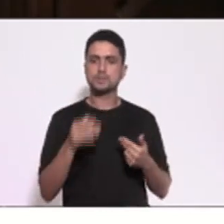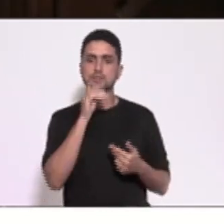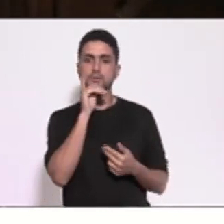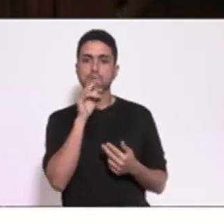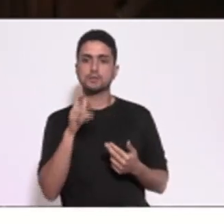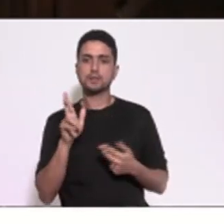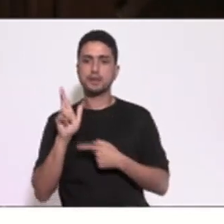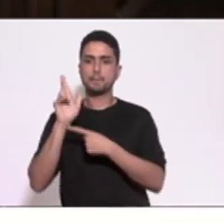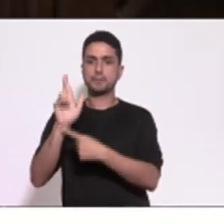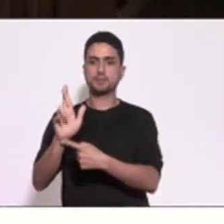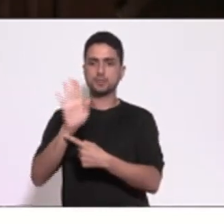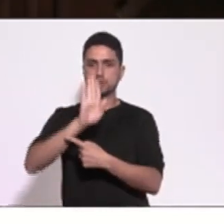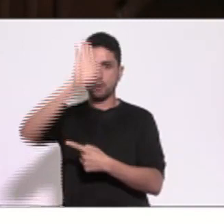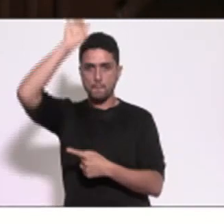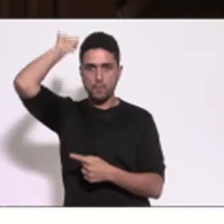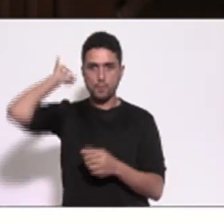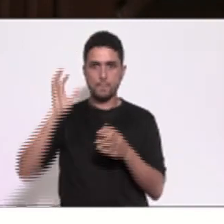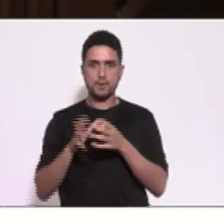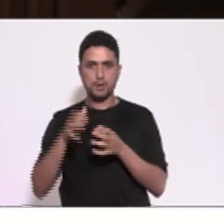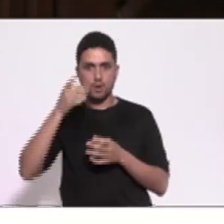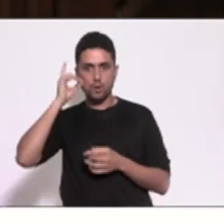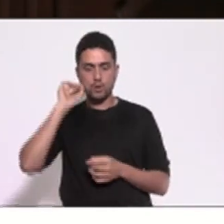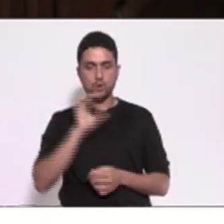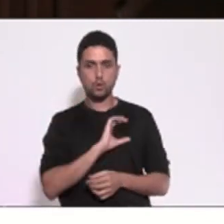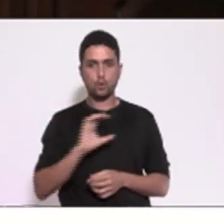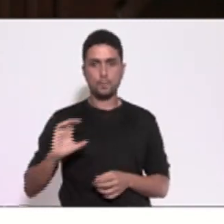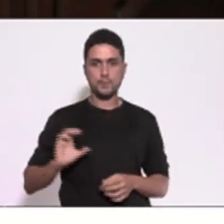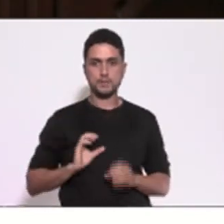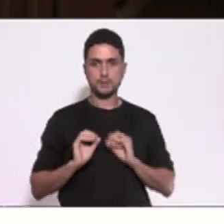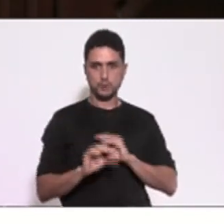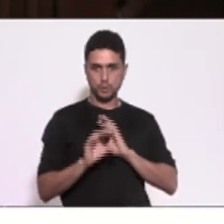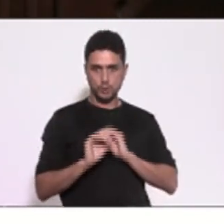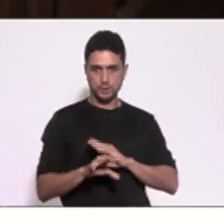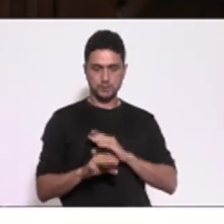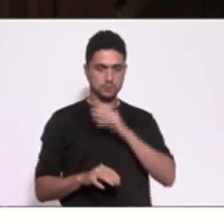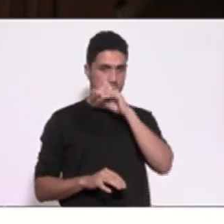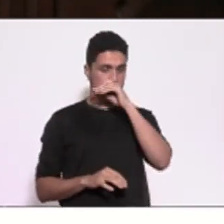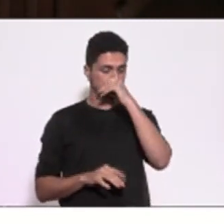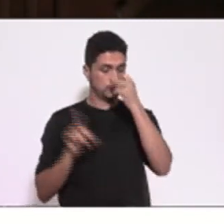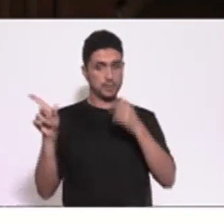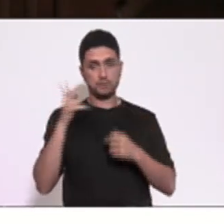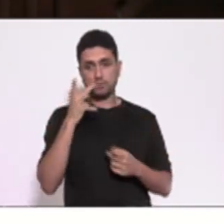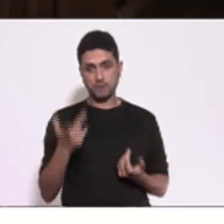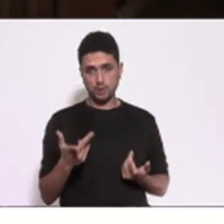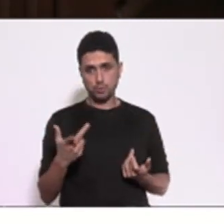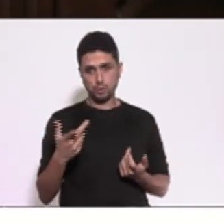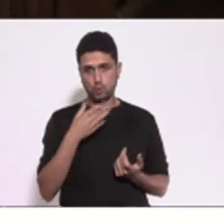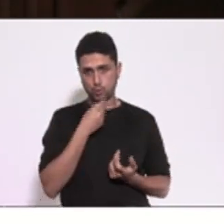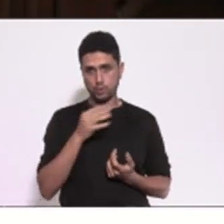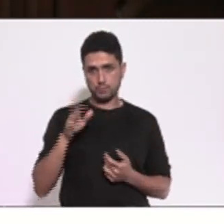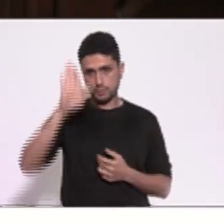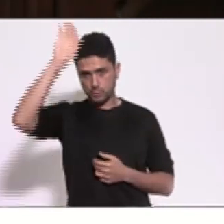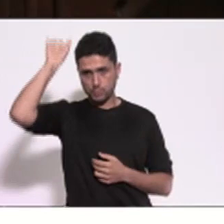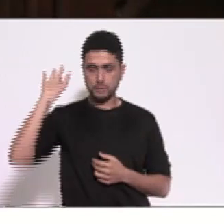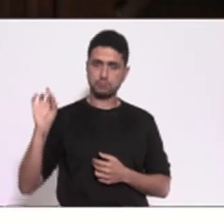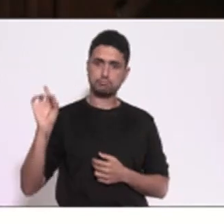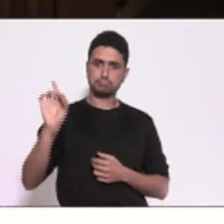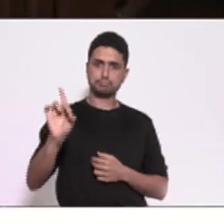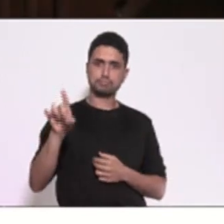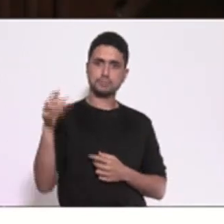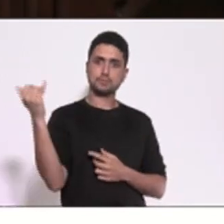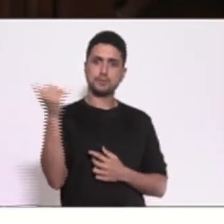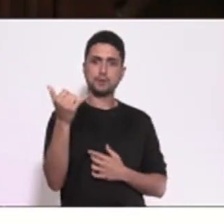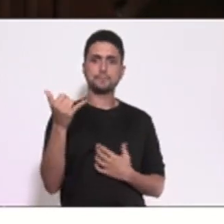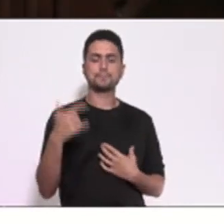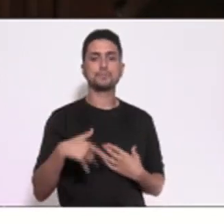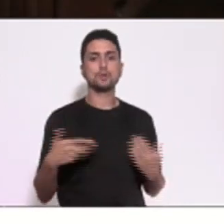Bombeiros Militar, ontem presente na reunião da audiência da Comissão de Educação, revelou, como nós sabemos, que o Corpo de Bombeiros Militar do Rio de